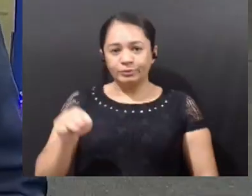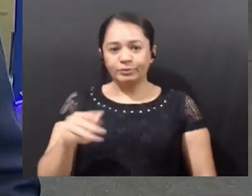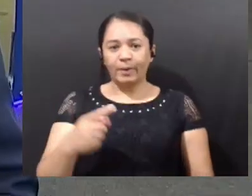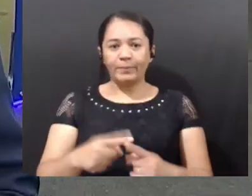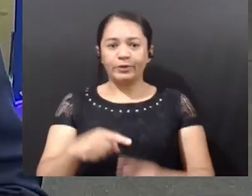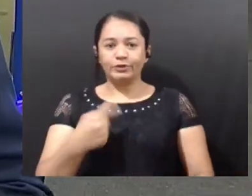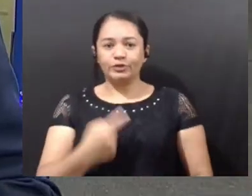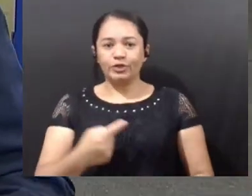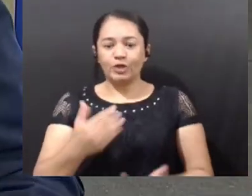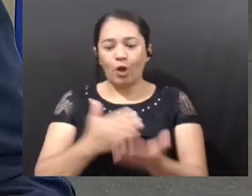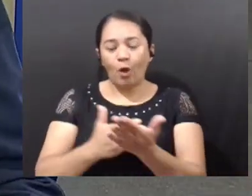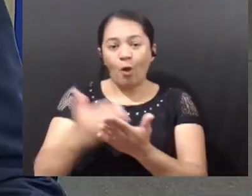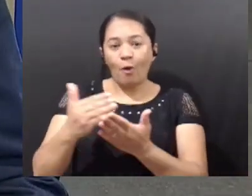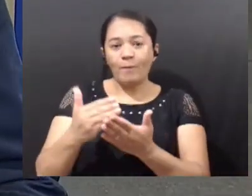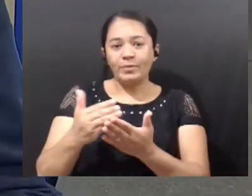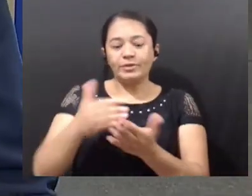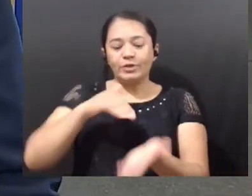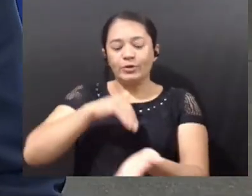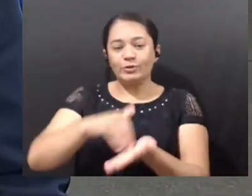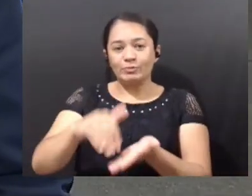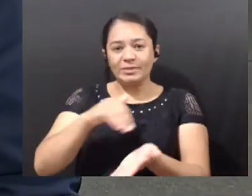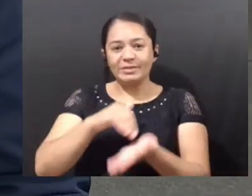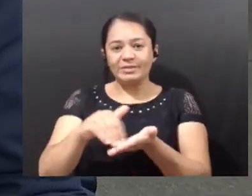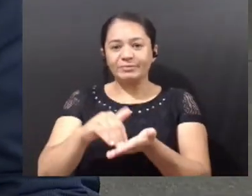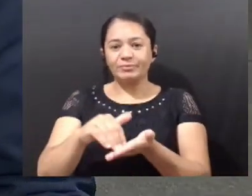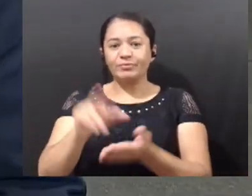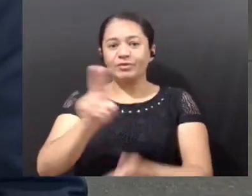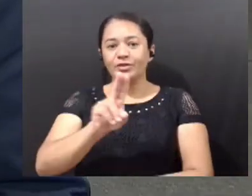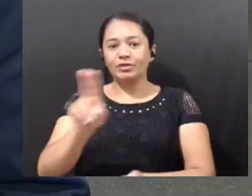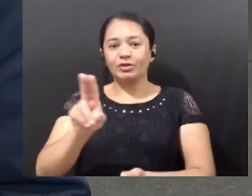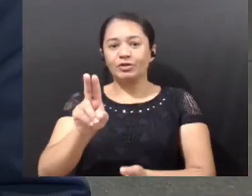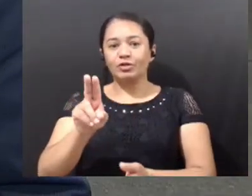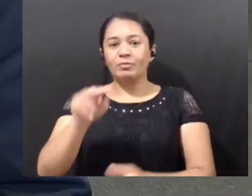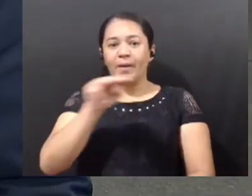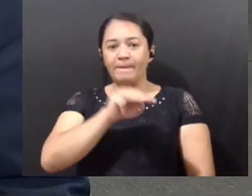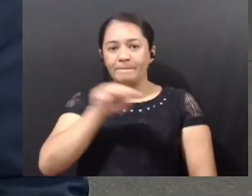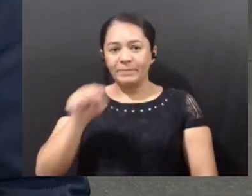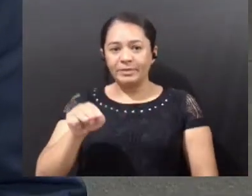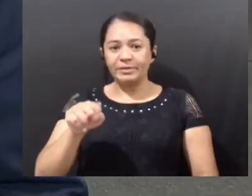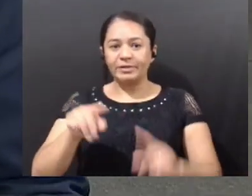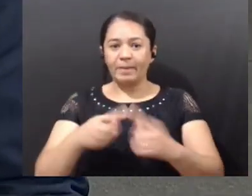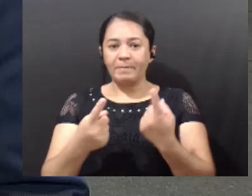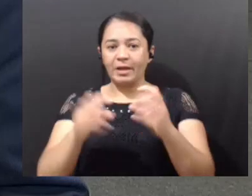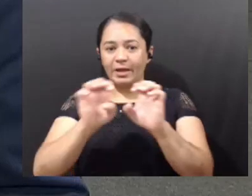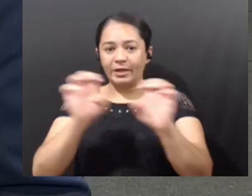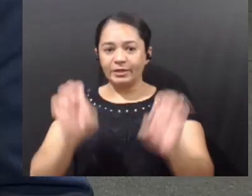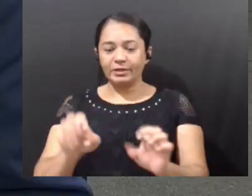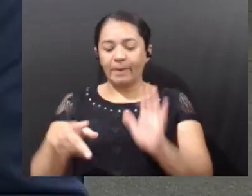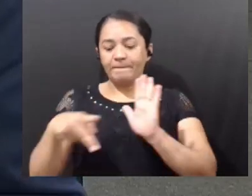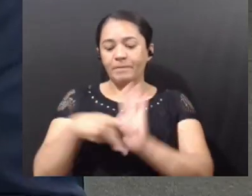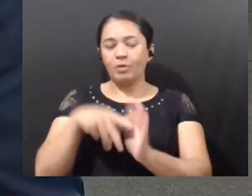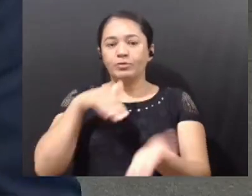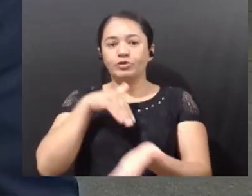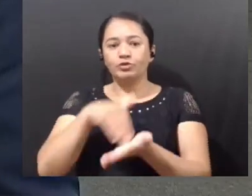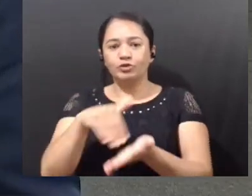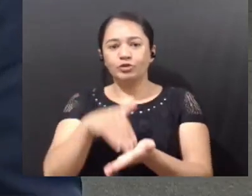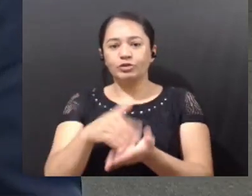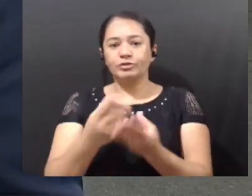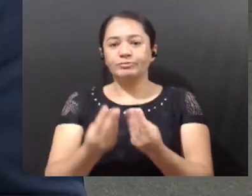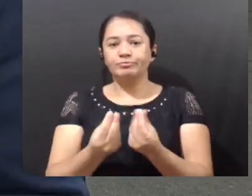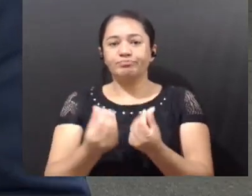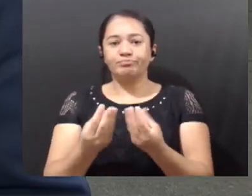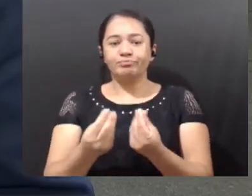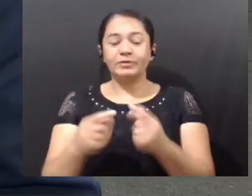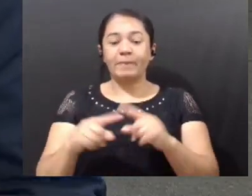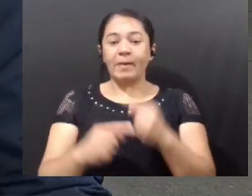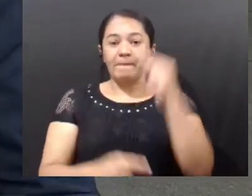uma secretaria, o nome era de ministério, mas a estrutura era ainda de secretariado, muito genérico. E pensando na economia